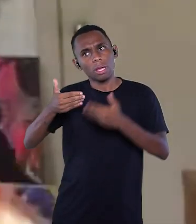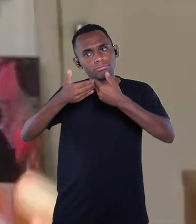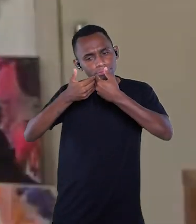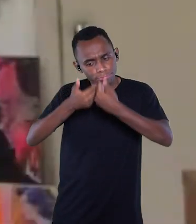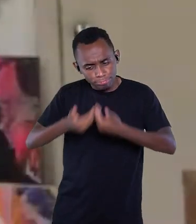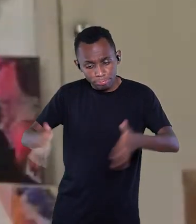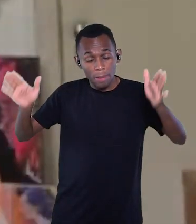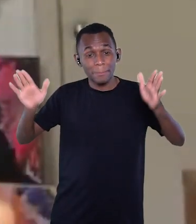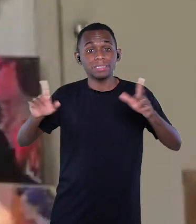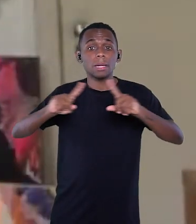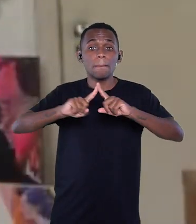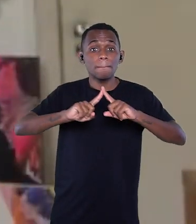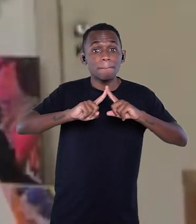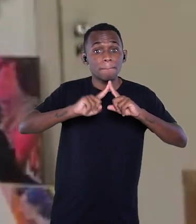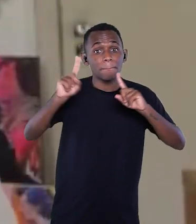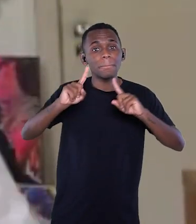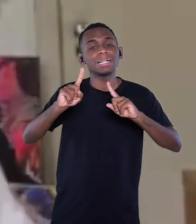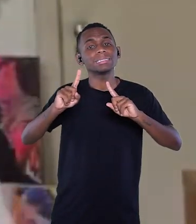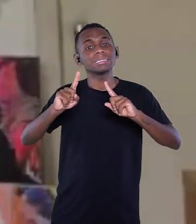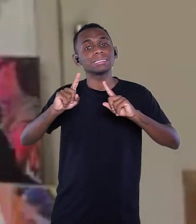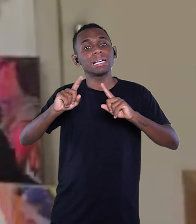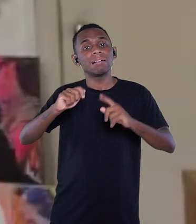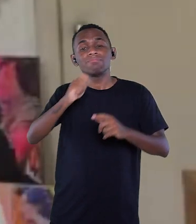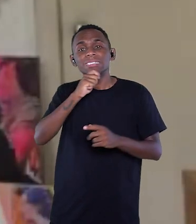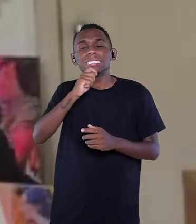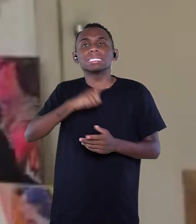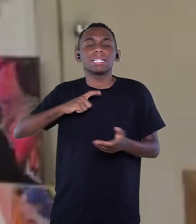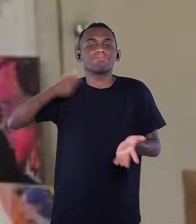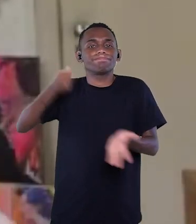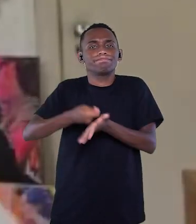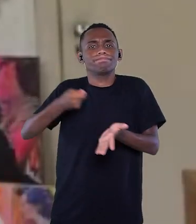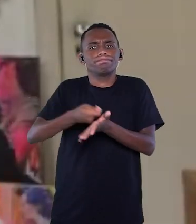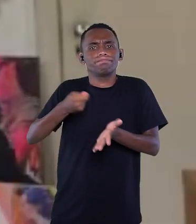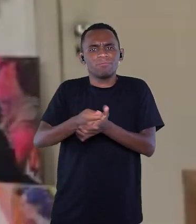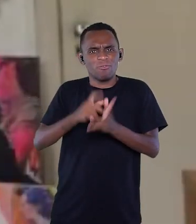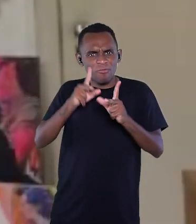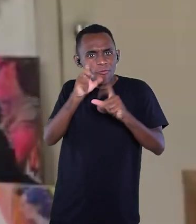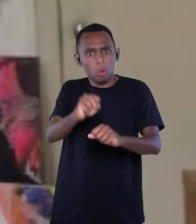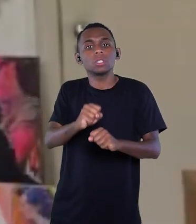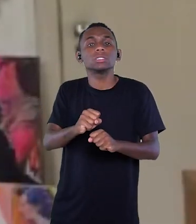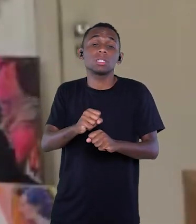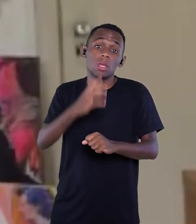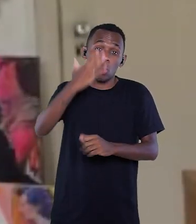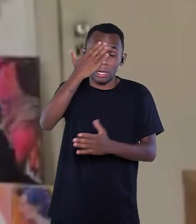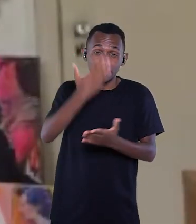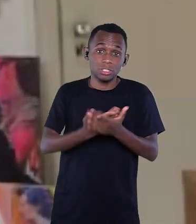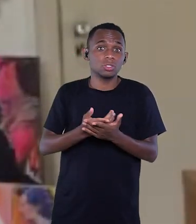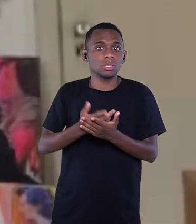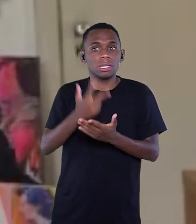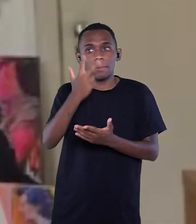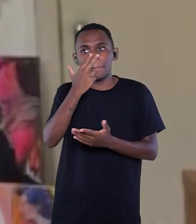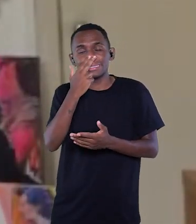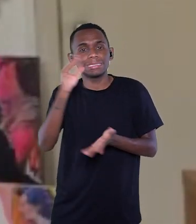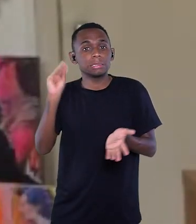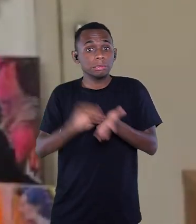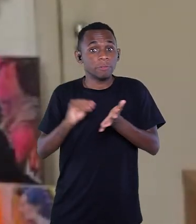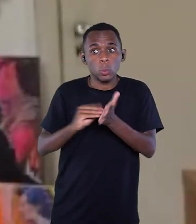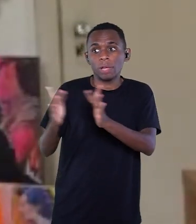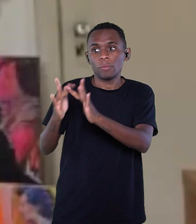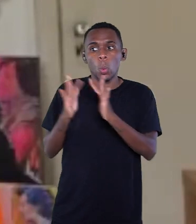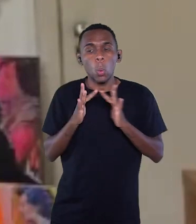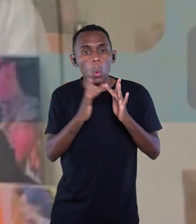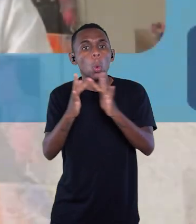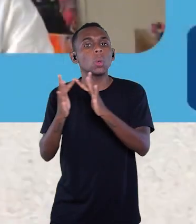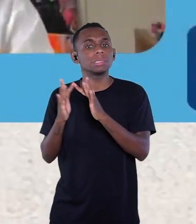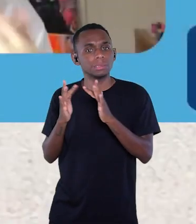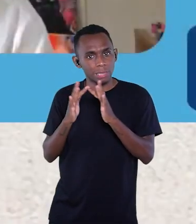abertura, ainda viveu uma repressão, assim, forte, né? Eu acho que a gente não tinha tantas maneiras de se